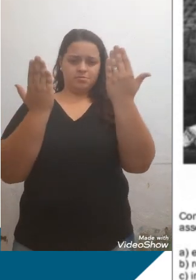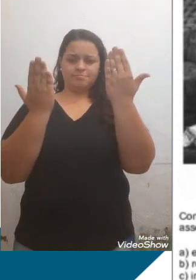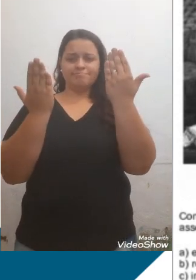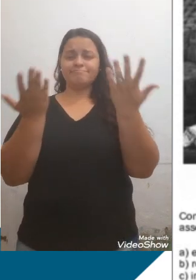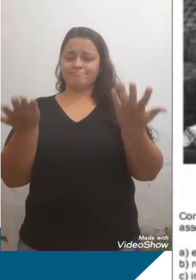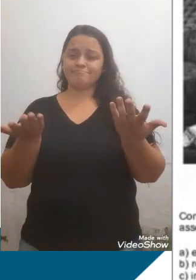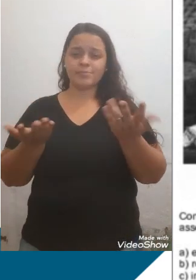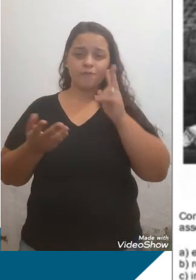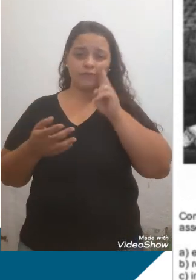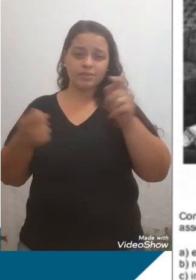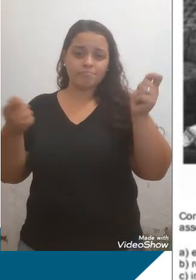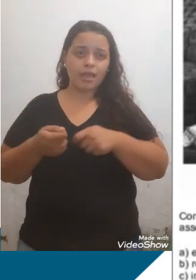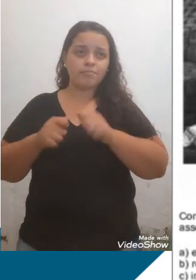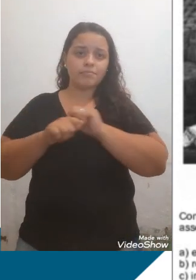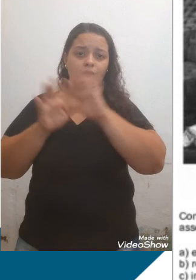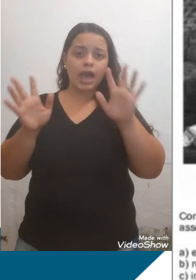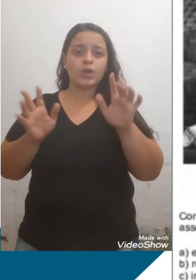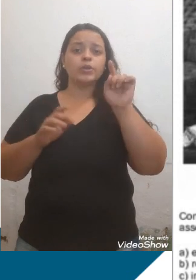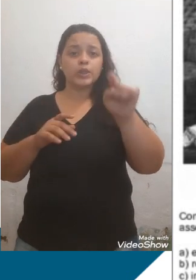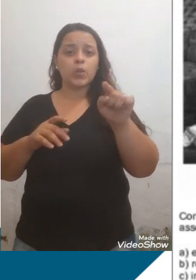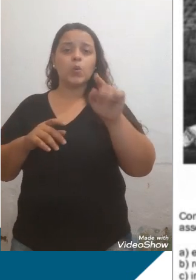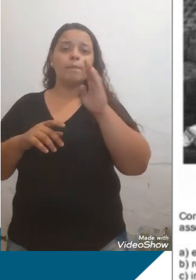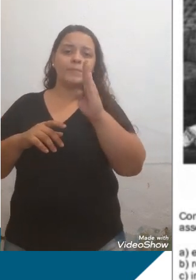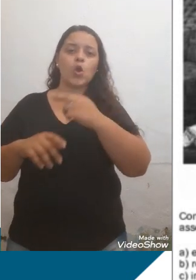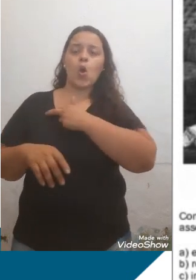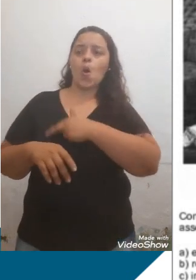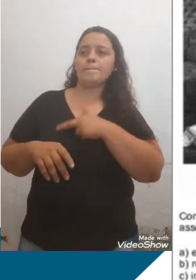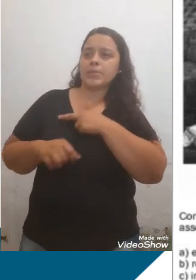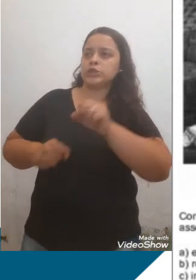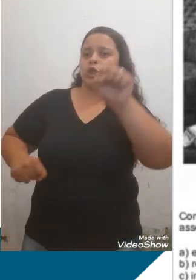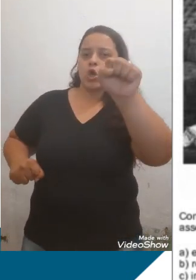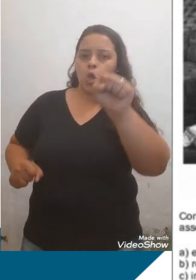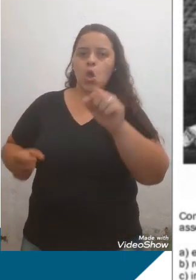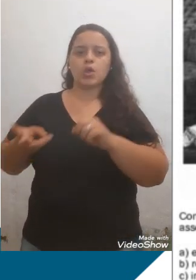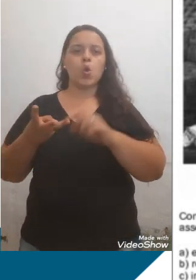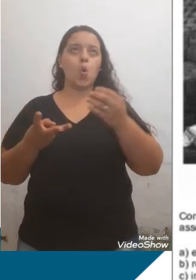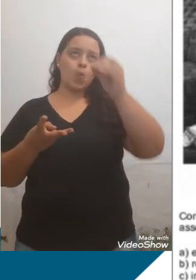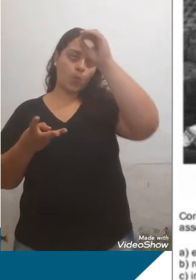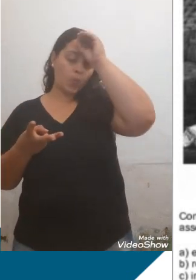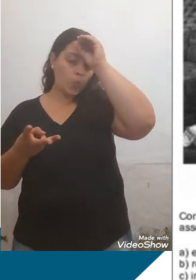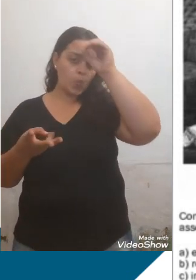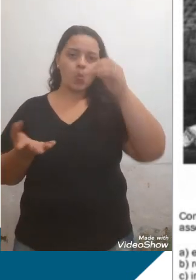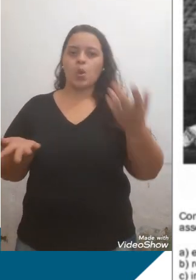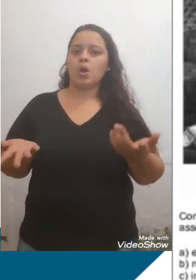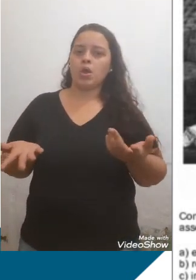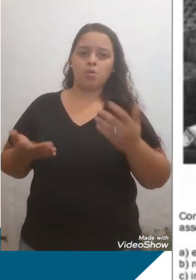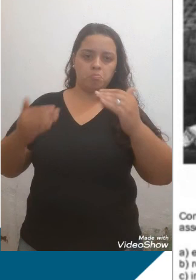essa imagem aí da letra B, romântica e heróica, ou ingênua da letra C,